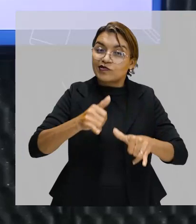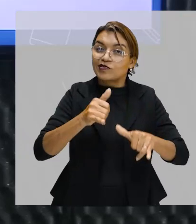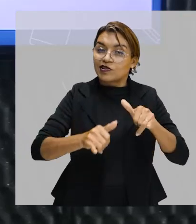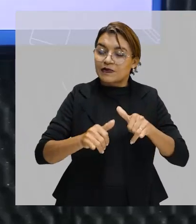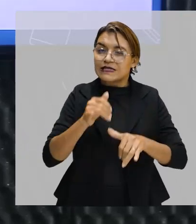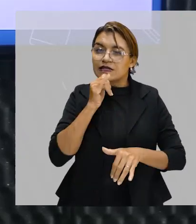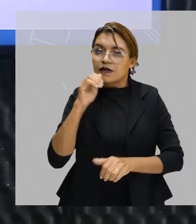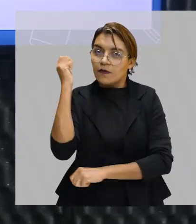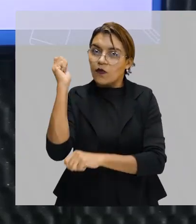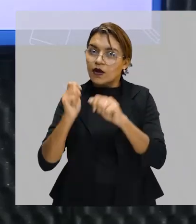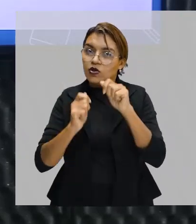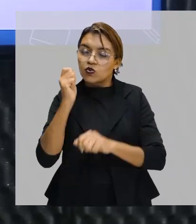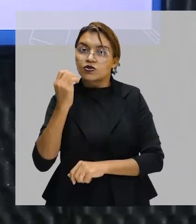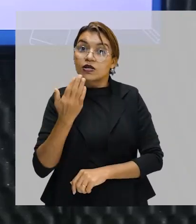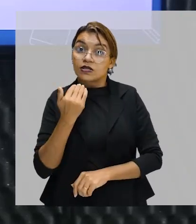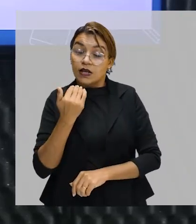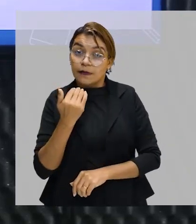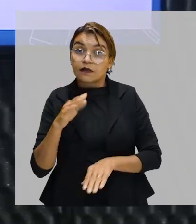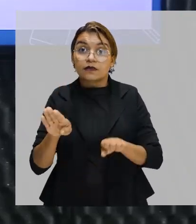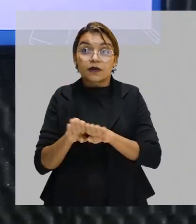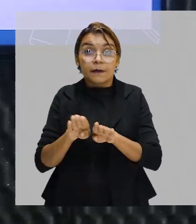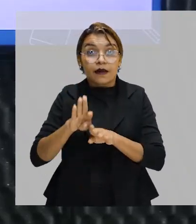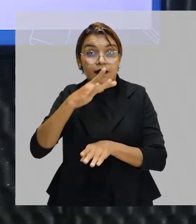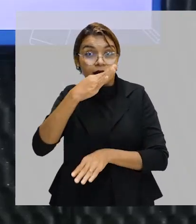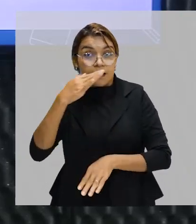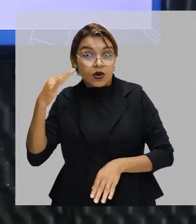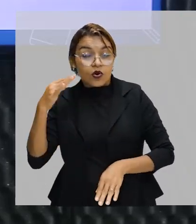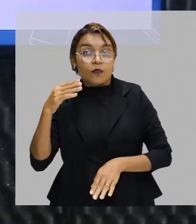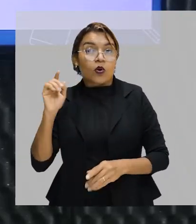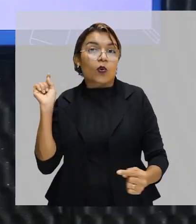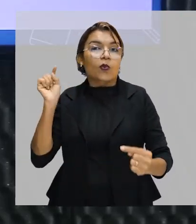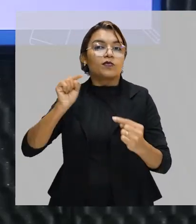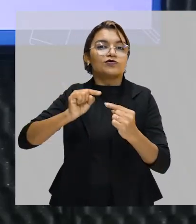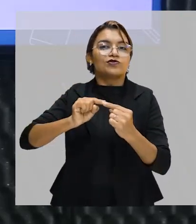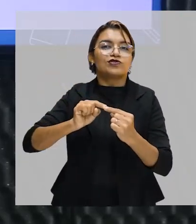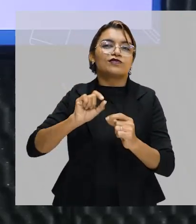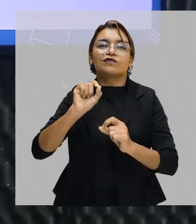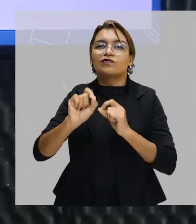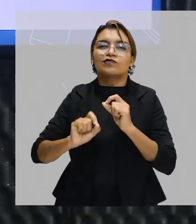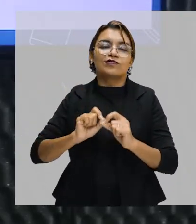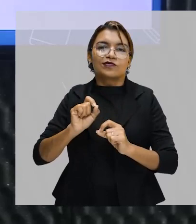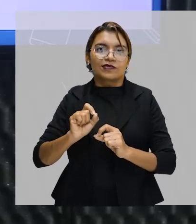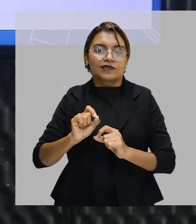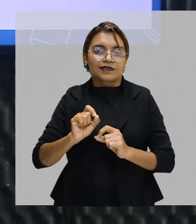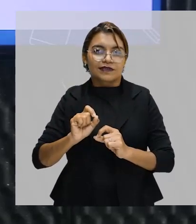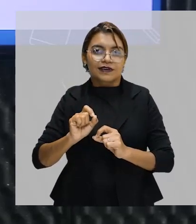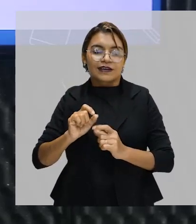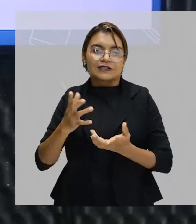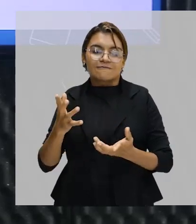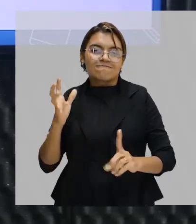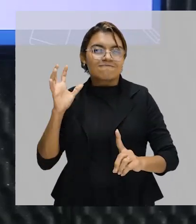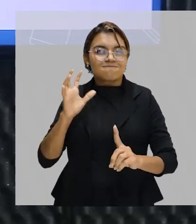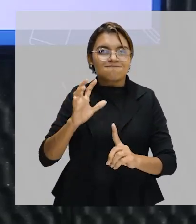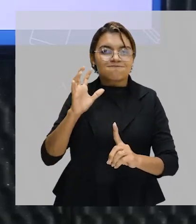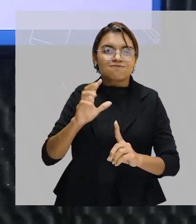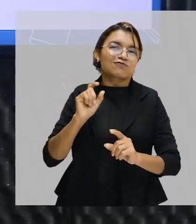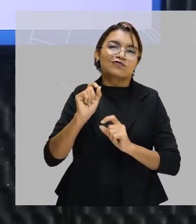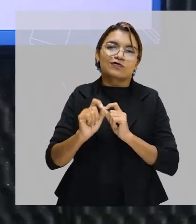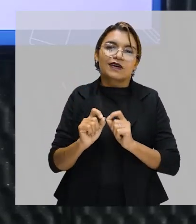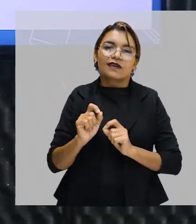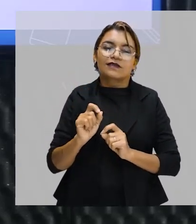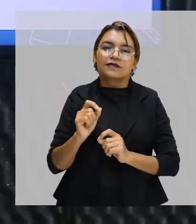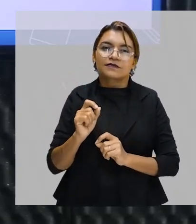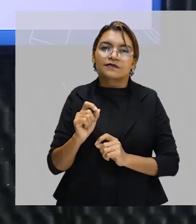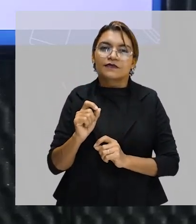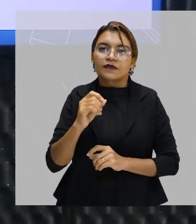pelas indústrias de alimentos e de aromas, com a finalidade de conferir ou intensificar o